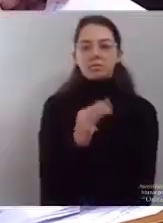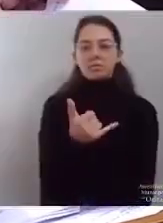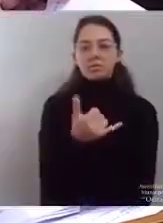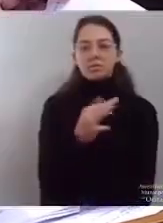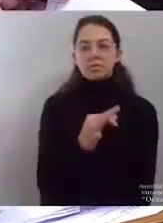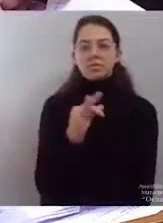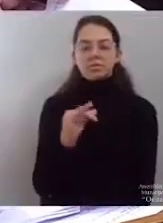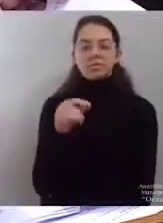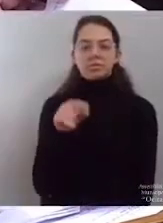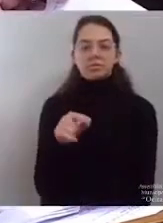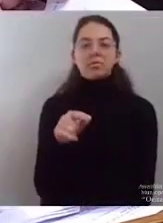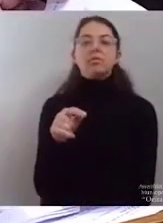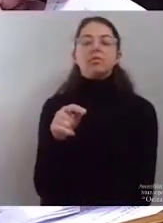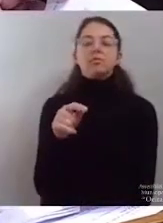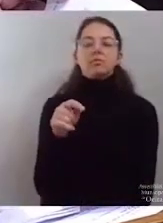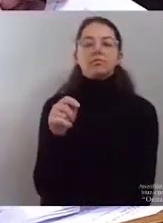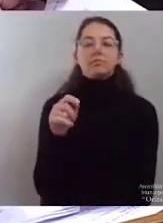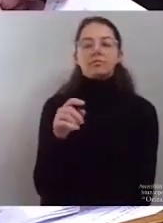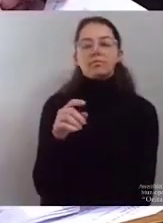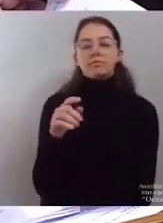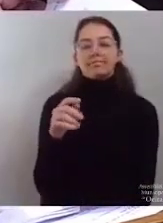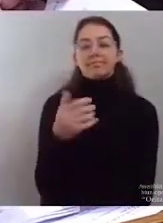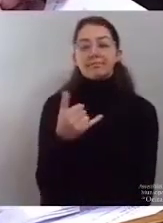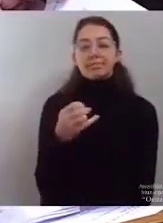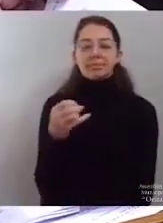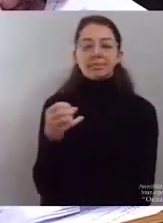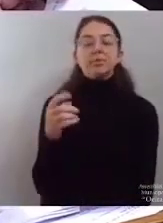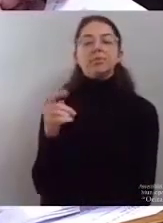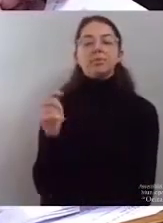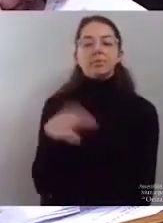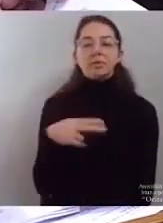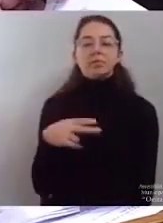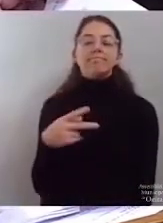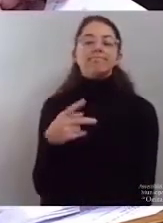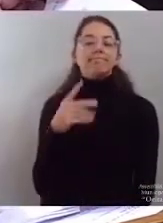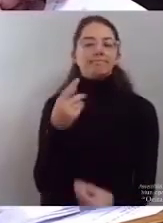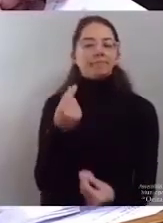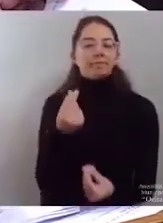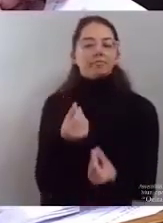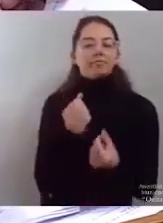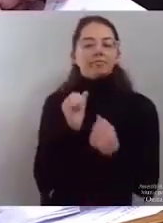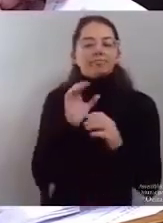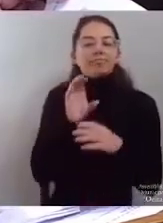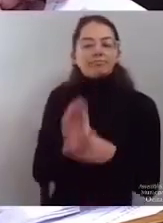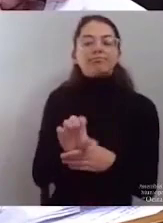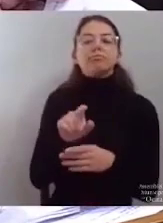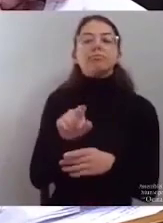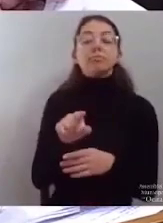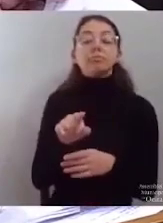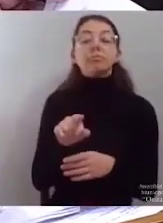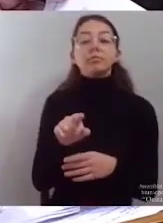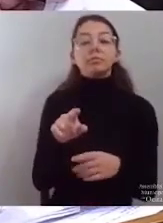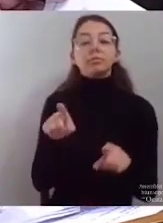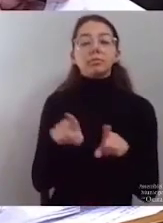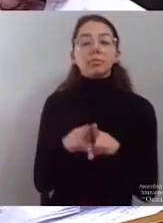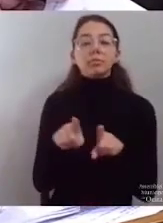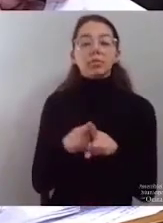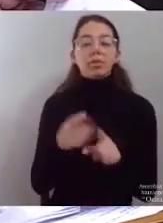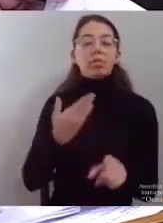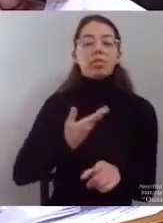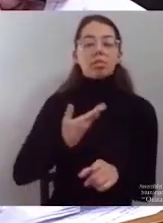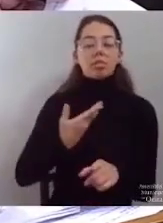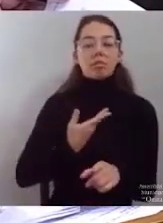244.886 euros de ativo por contrapartida do capital próprio, justificando pelo facto de este valor reporta-se a dívidas de mora